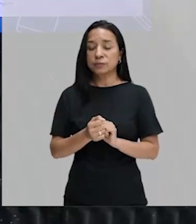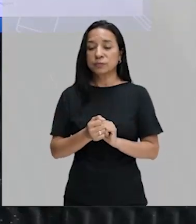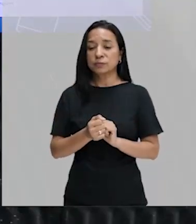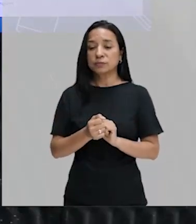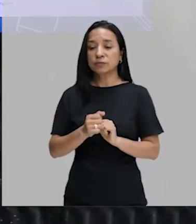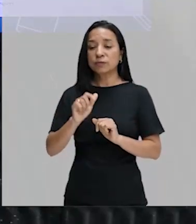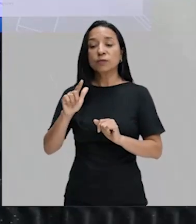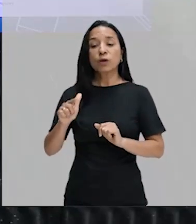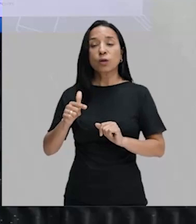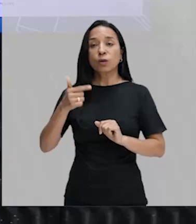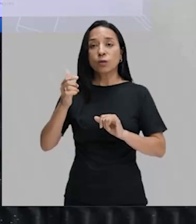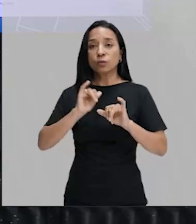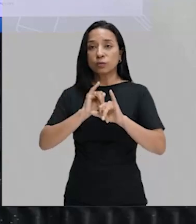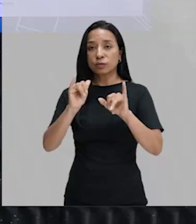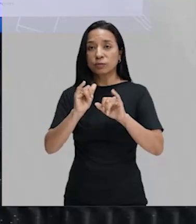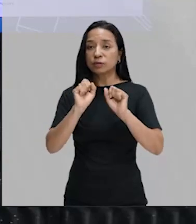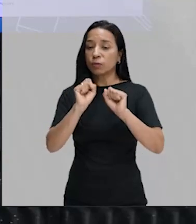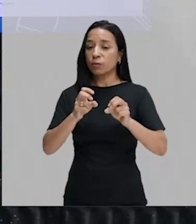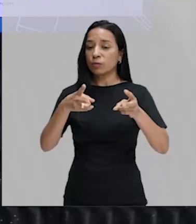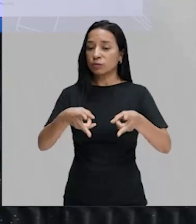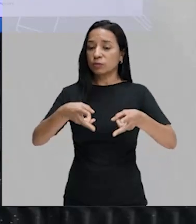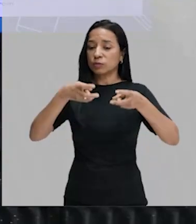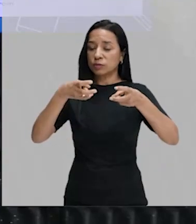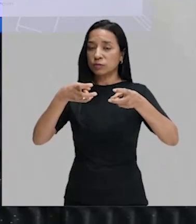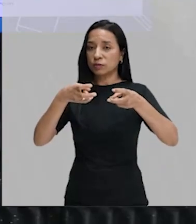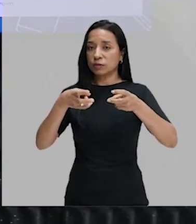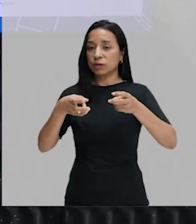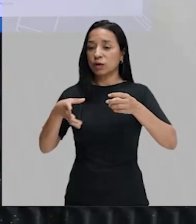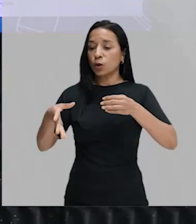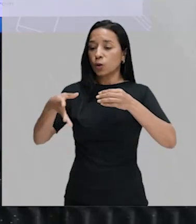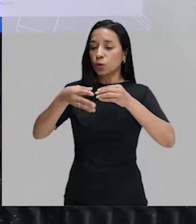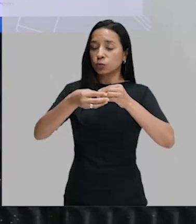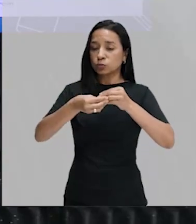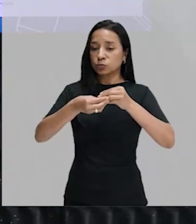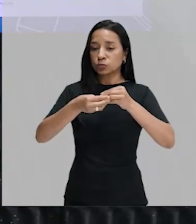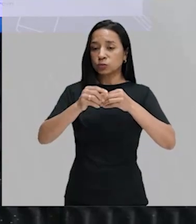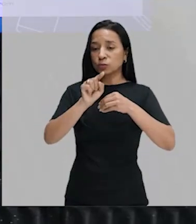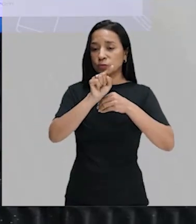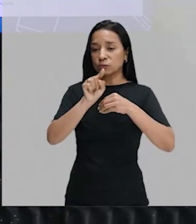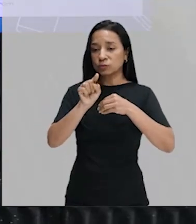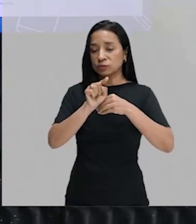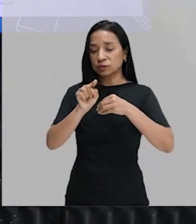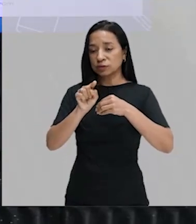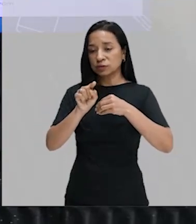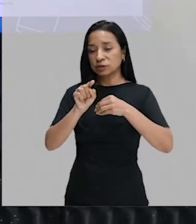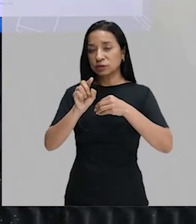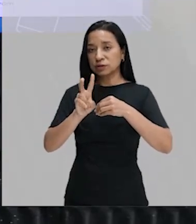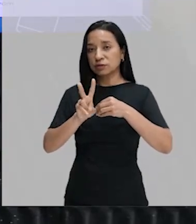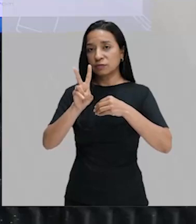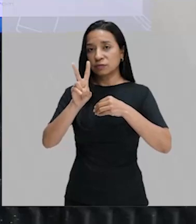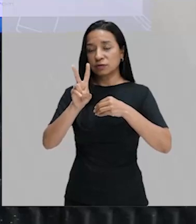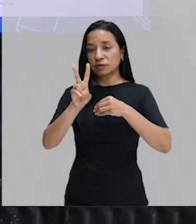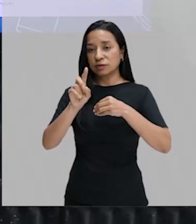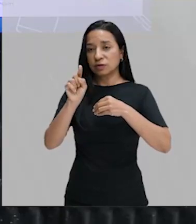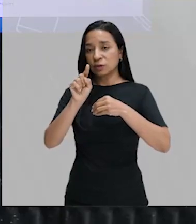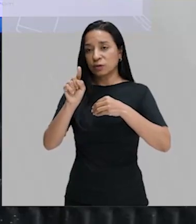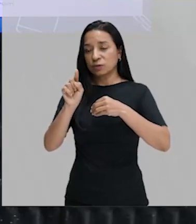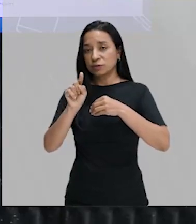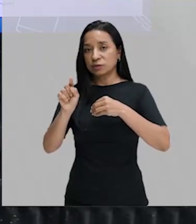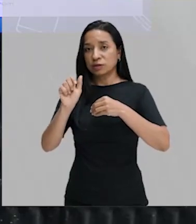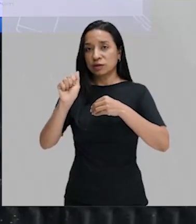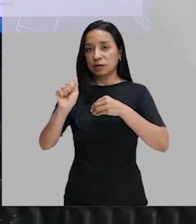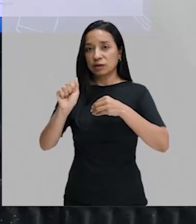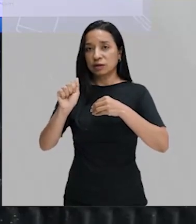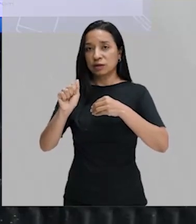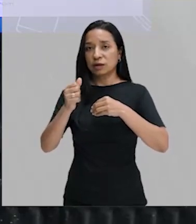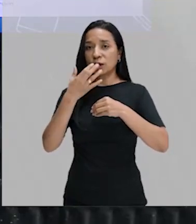gente pode observar. Quando ele juntou o ZV com o ZA, olha a cor do pombo.